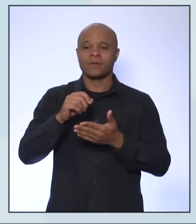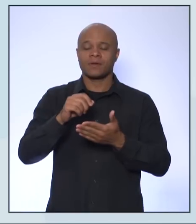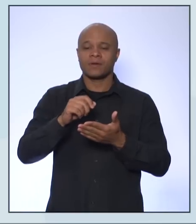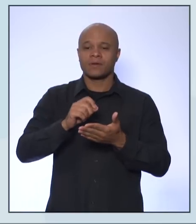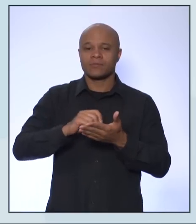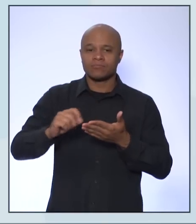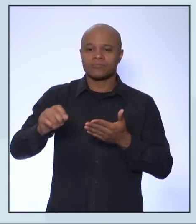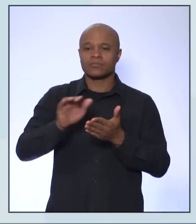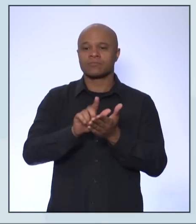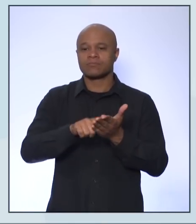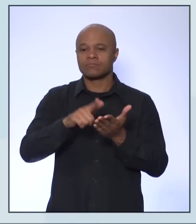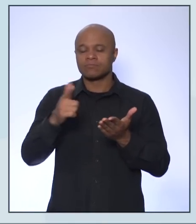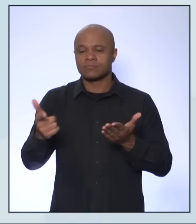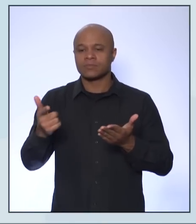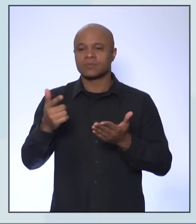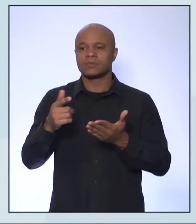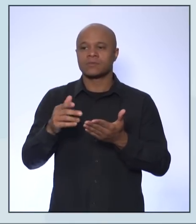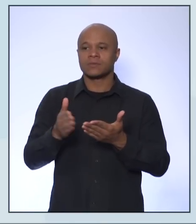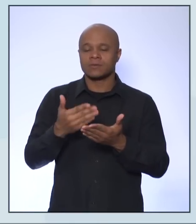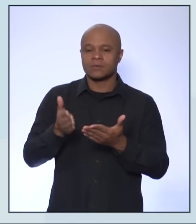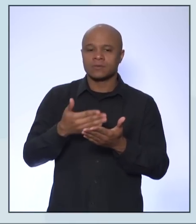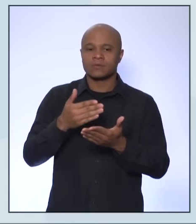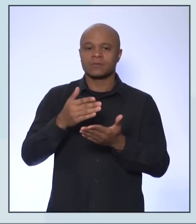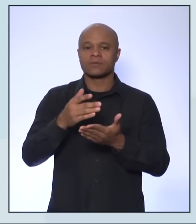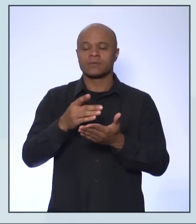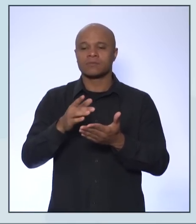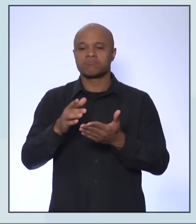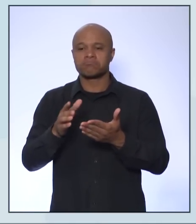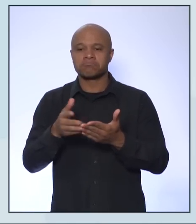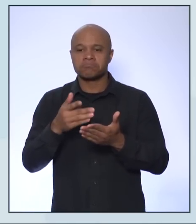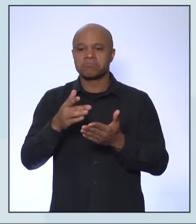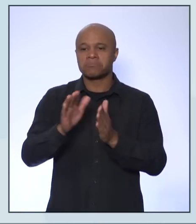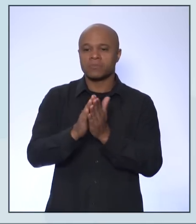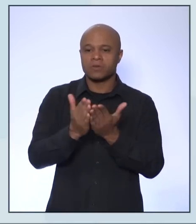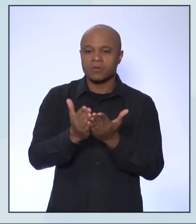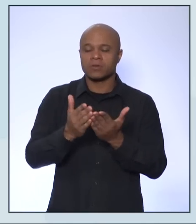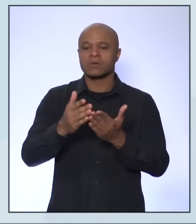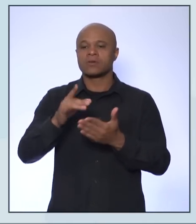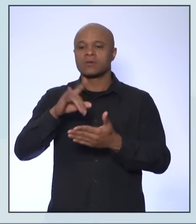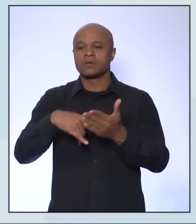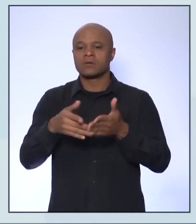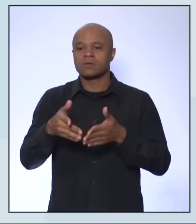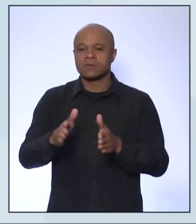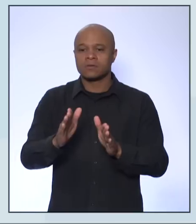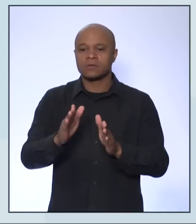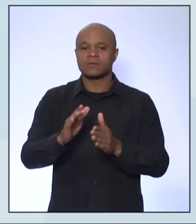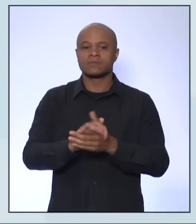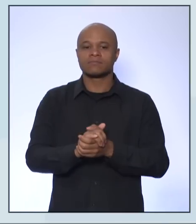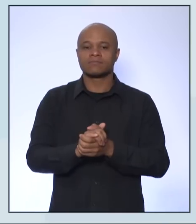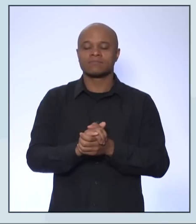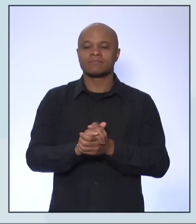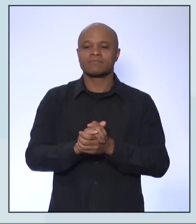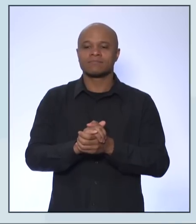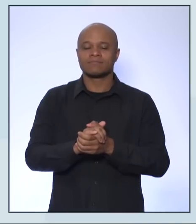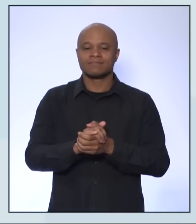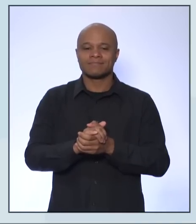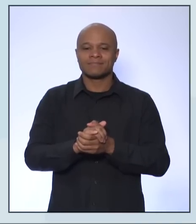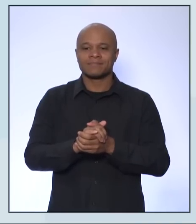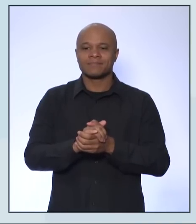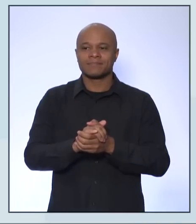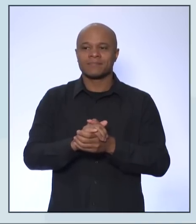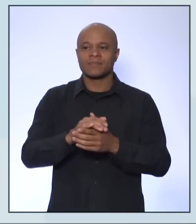jornais, revistas, diários, livros, certidões de nascimento e processos criminais.